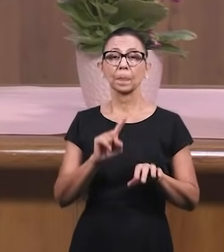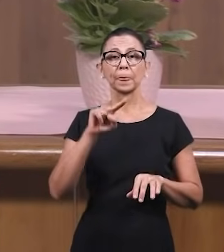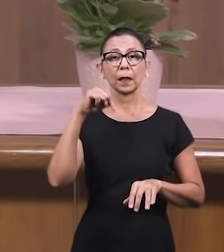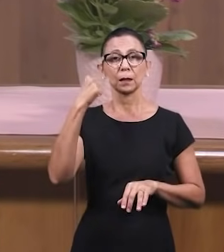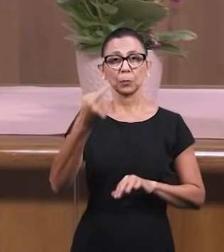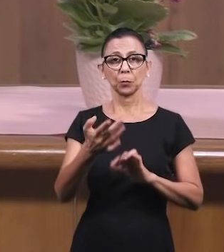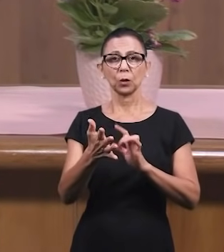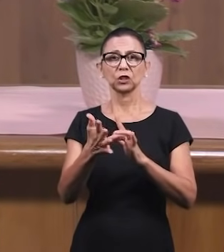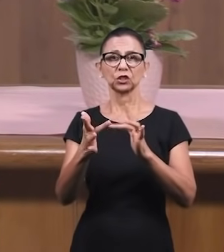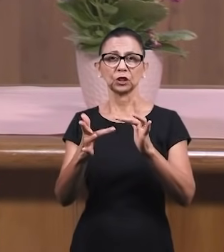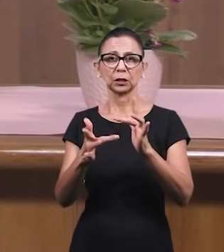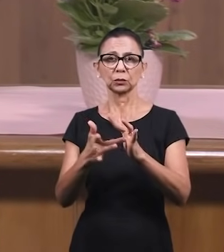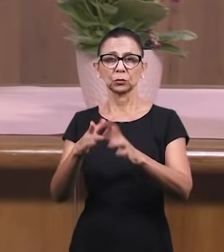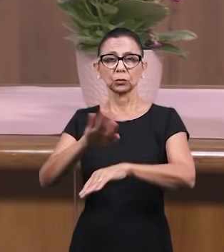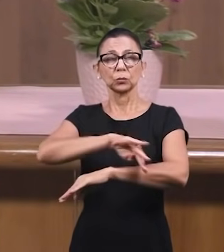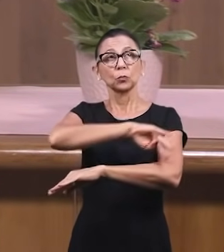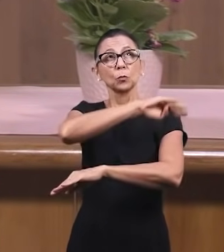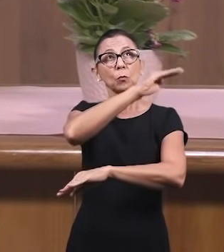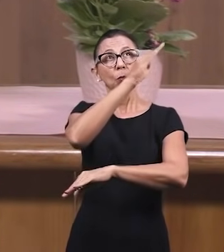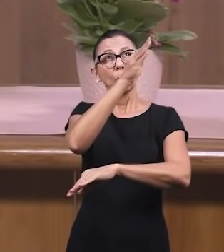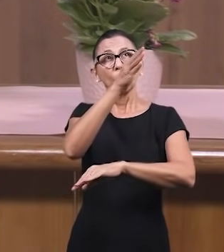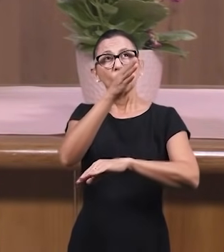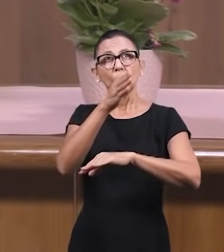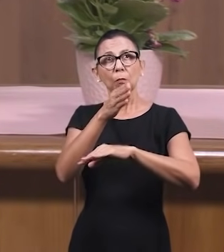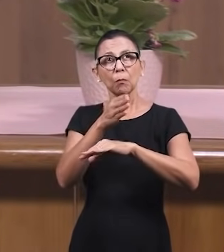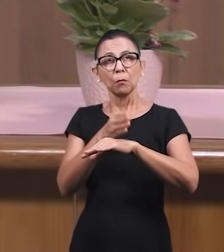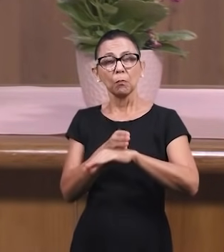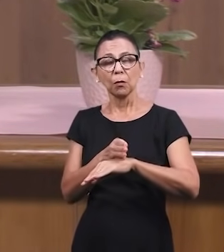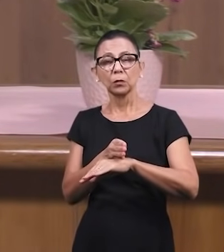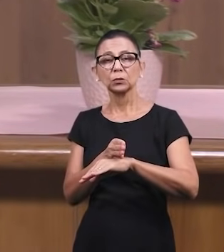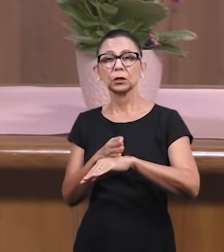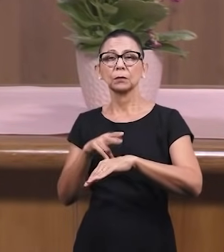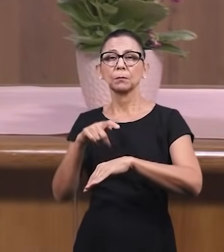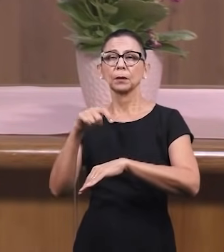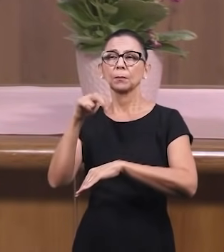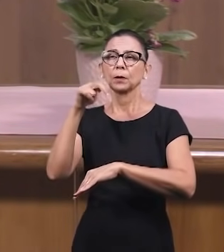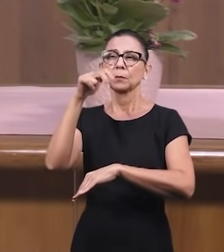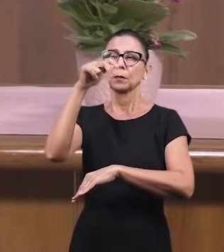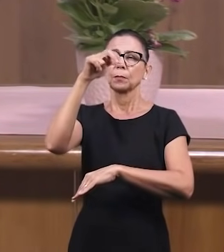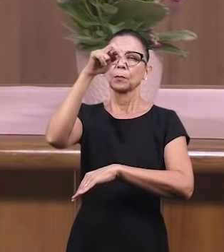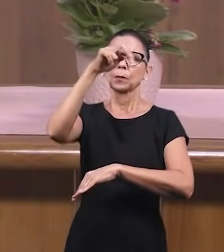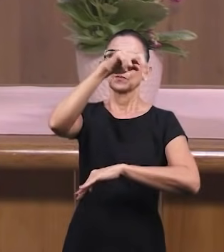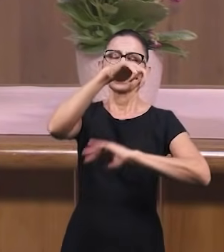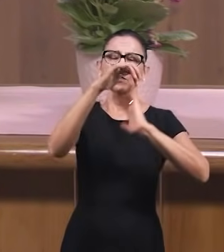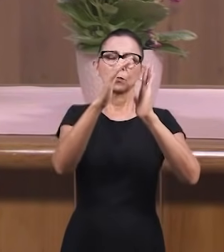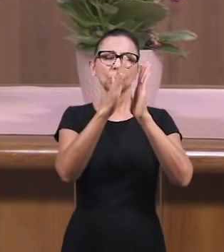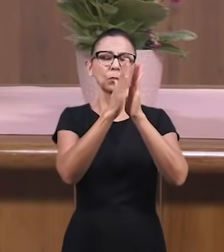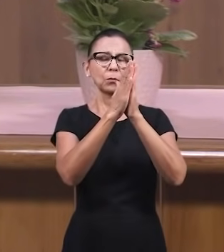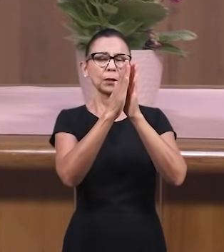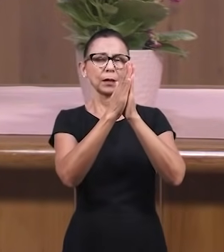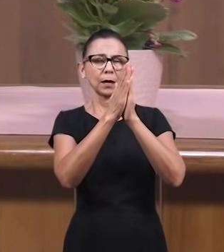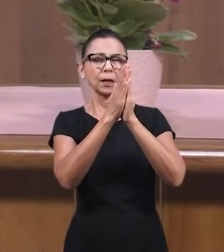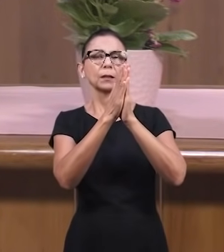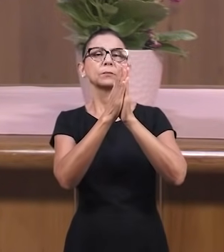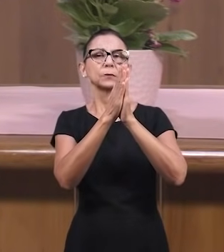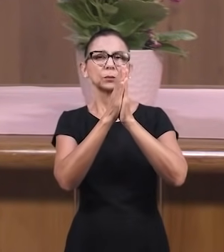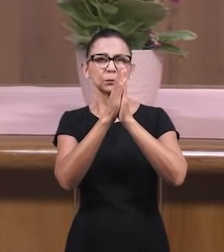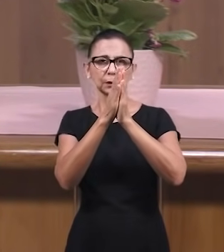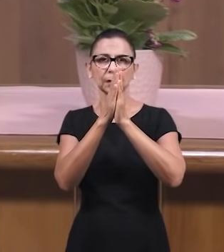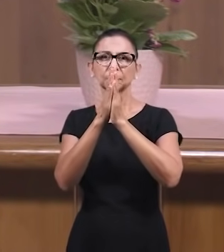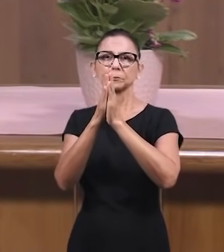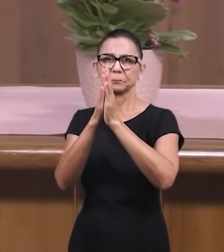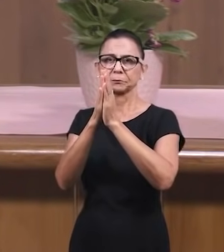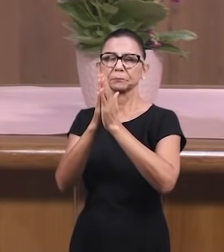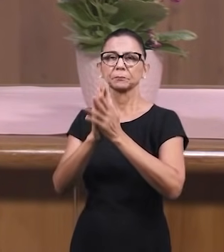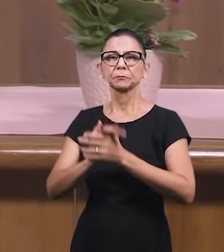monte. Durante a noite, quando a vigília da noite começou, a primeira vigília, Jesus subiu ao